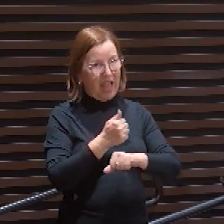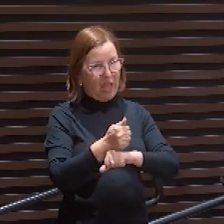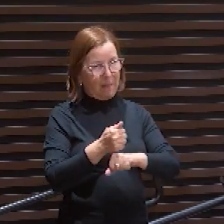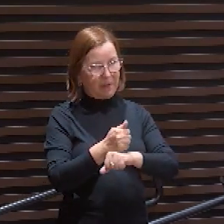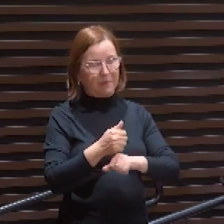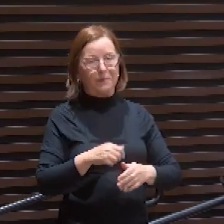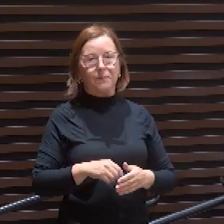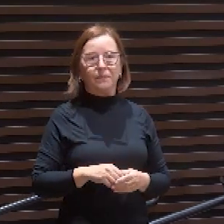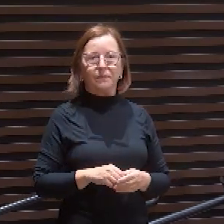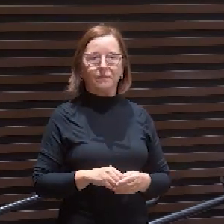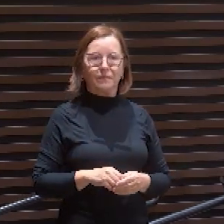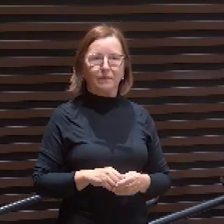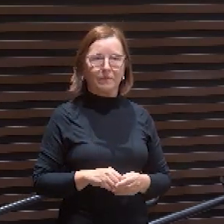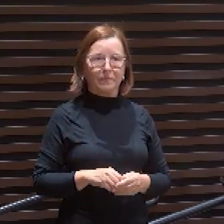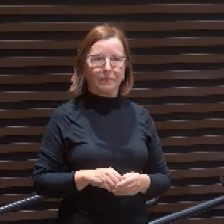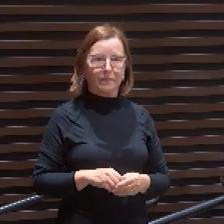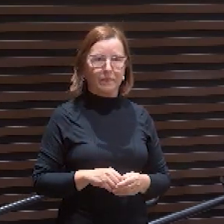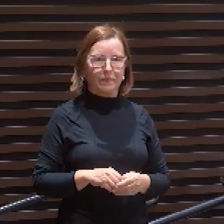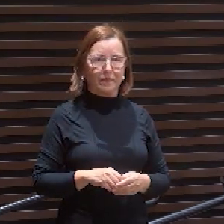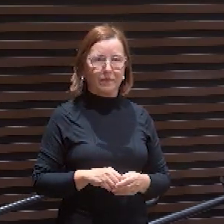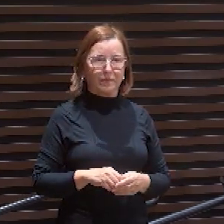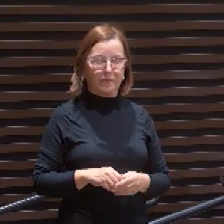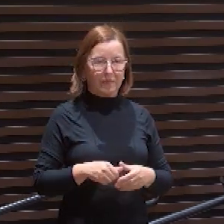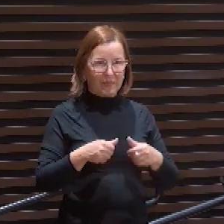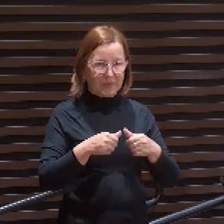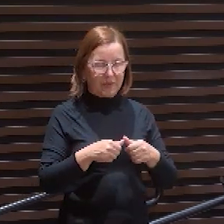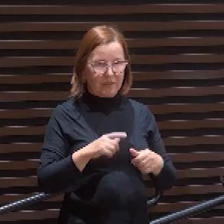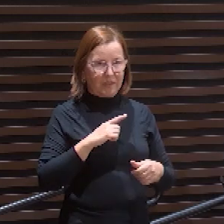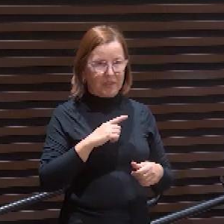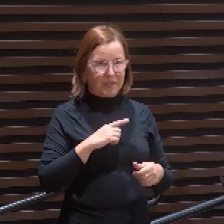Isso aqui nós temos a doutrina da união.